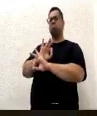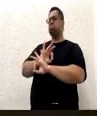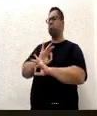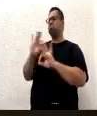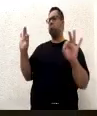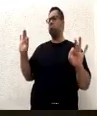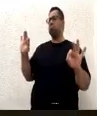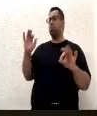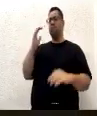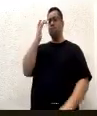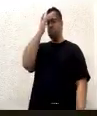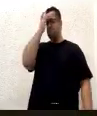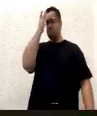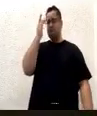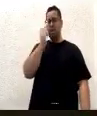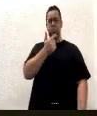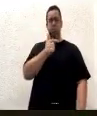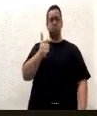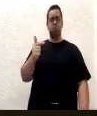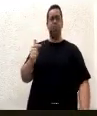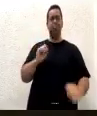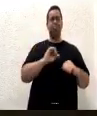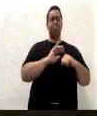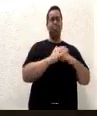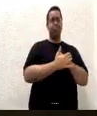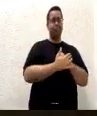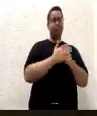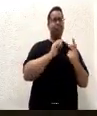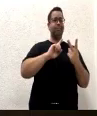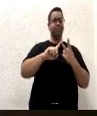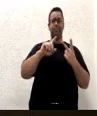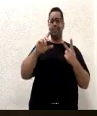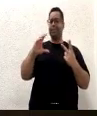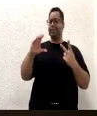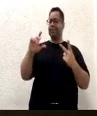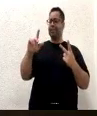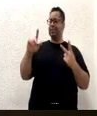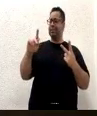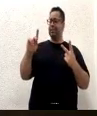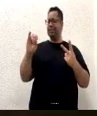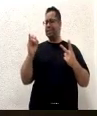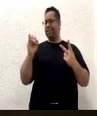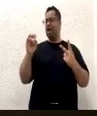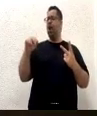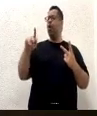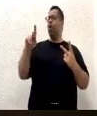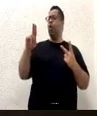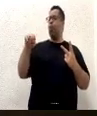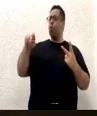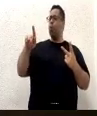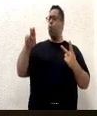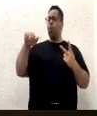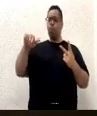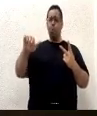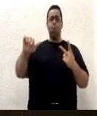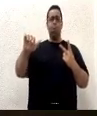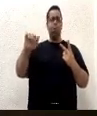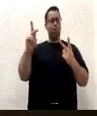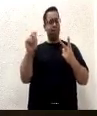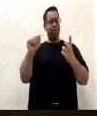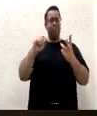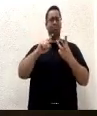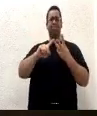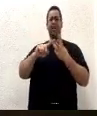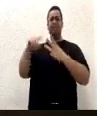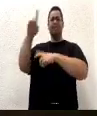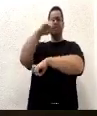presidente? Covid, chikungunya, dengue, doença respiratória, de uma vez você tem que... Não é fácil, não. Não é